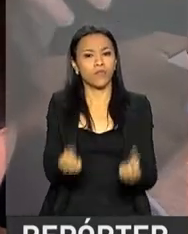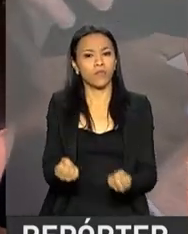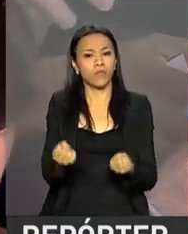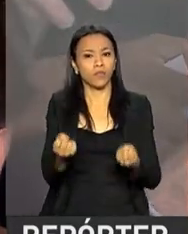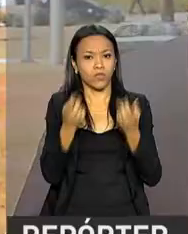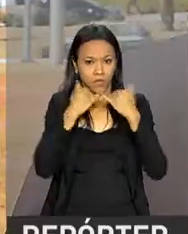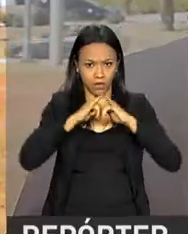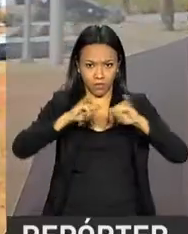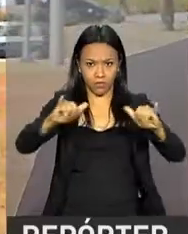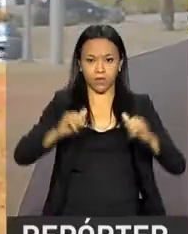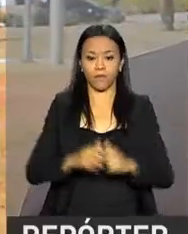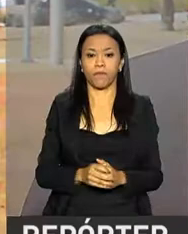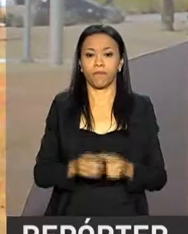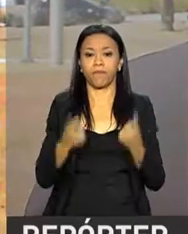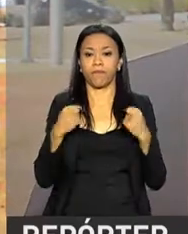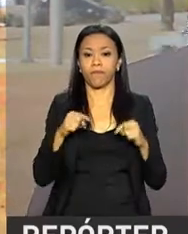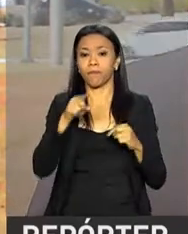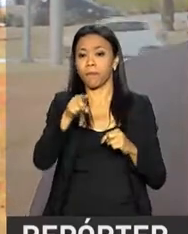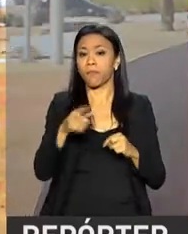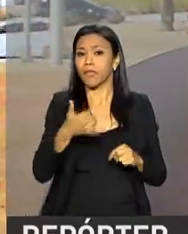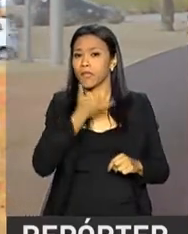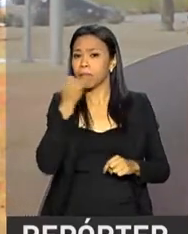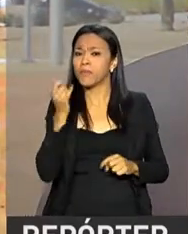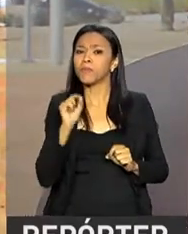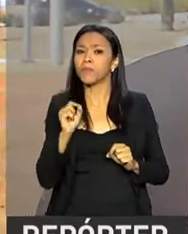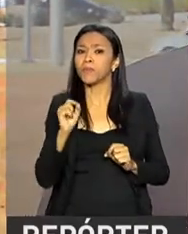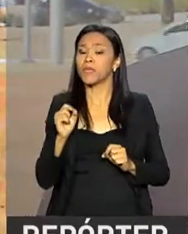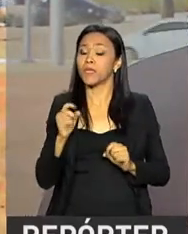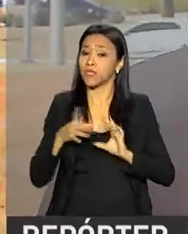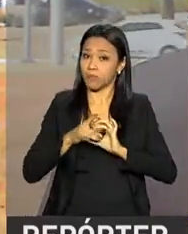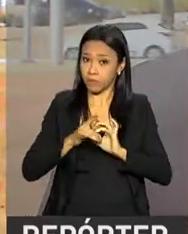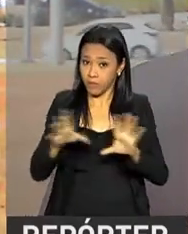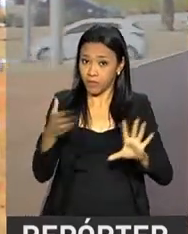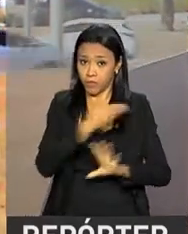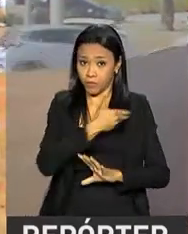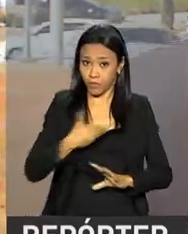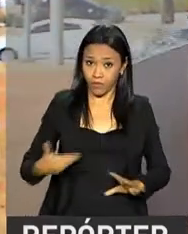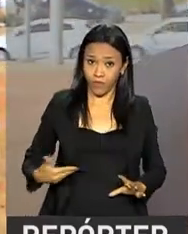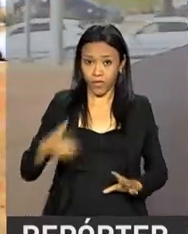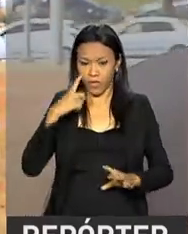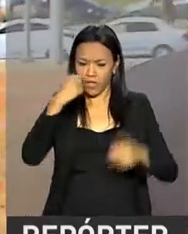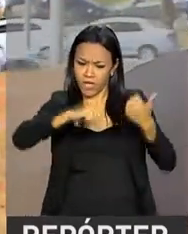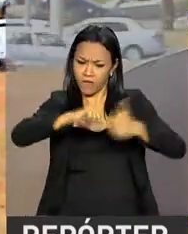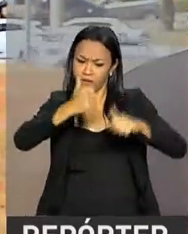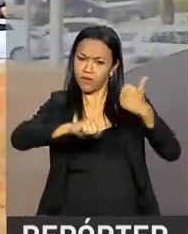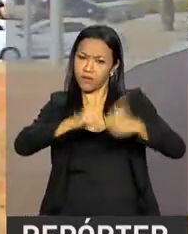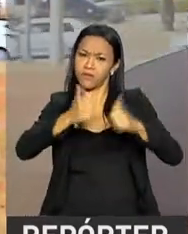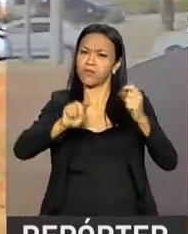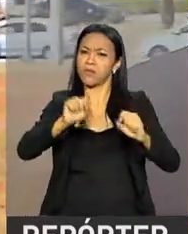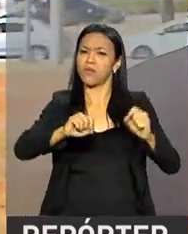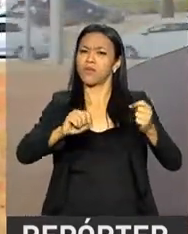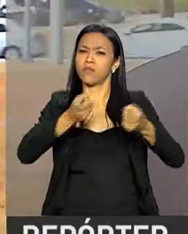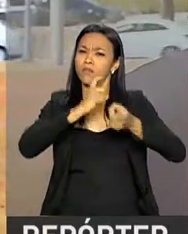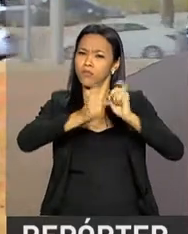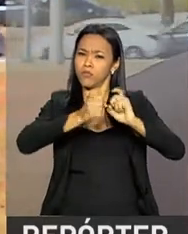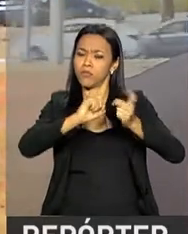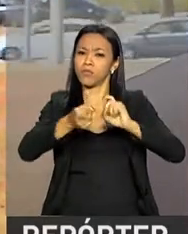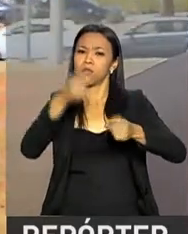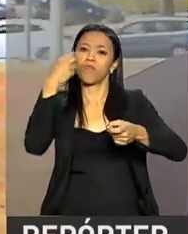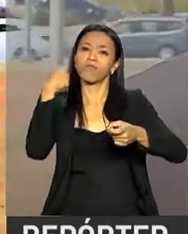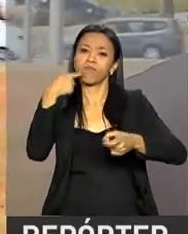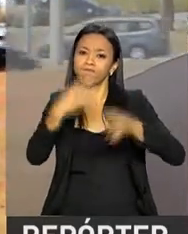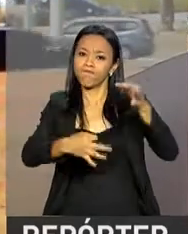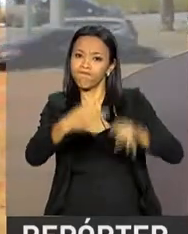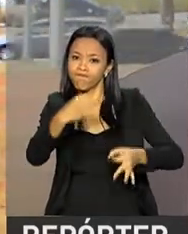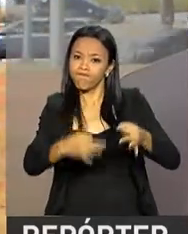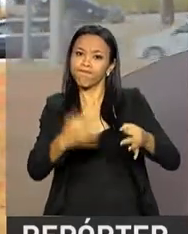anúncio completo. A operação depende de autorização governamental e de análises jurídicas e regulatórias para ser efetivada.